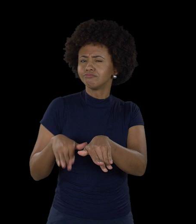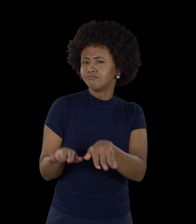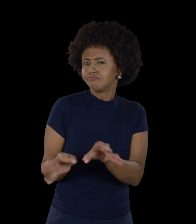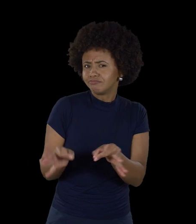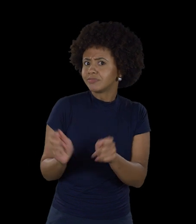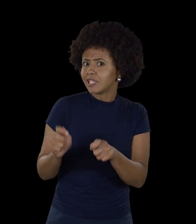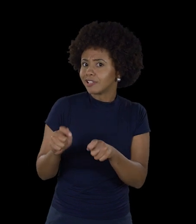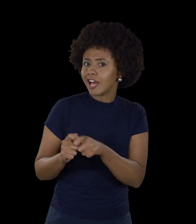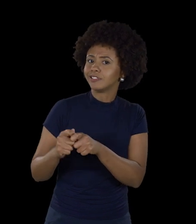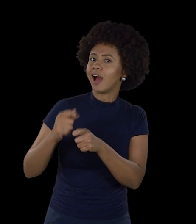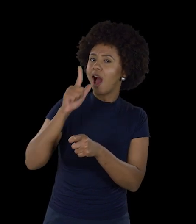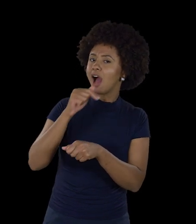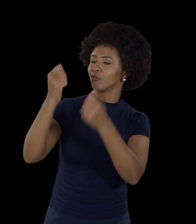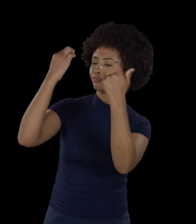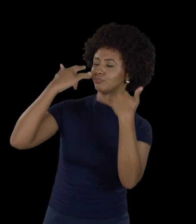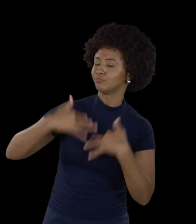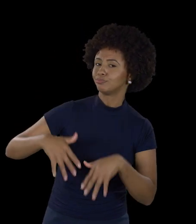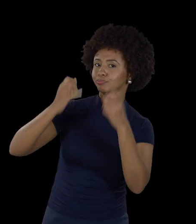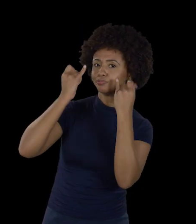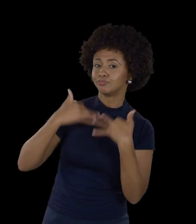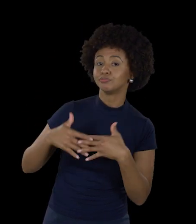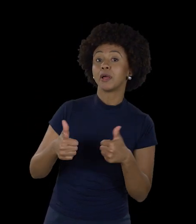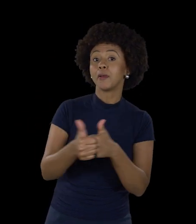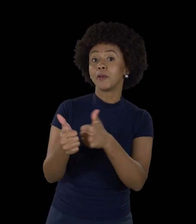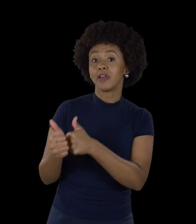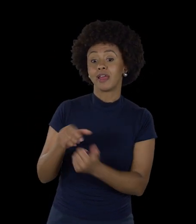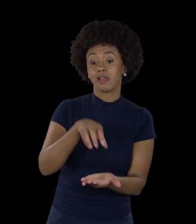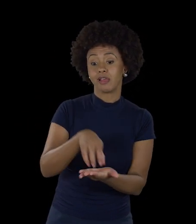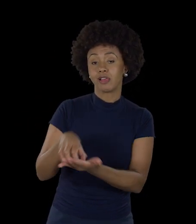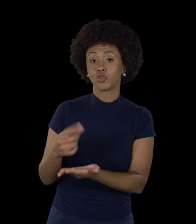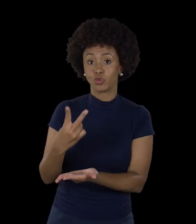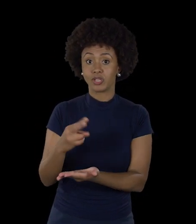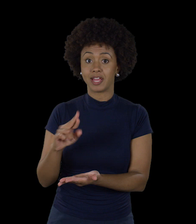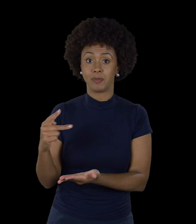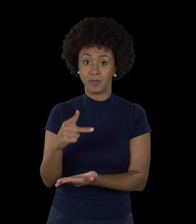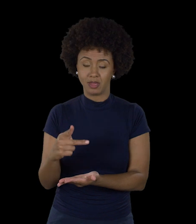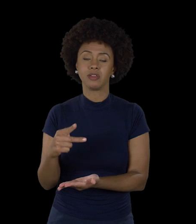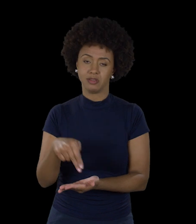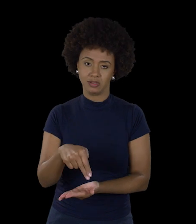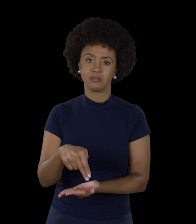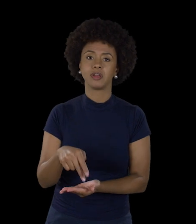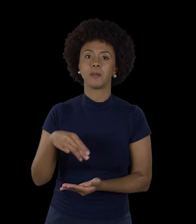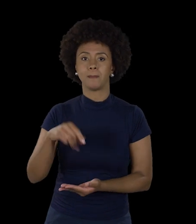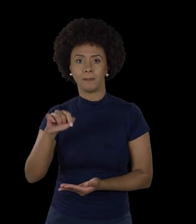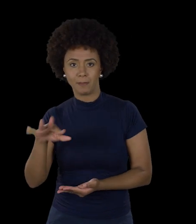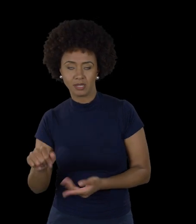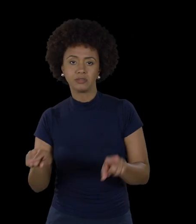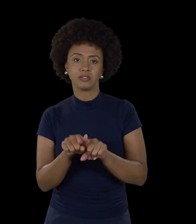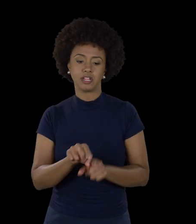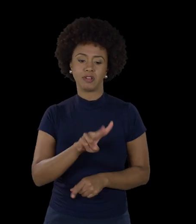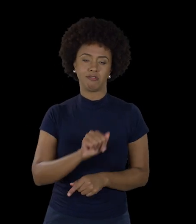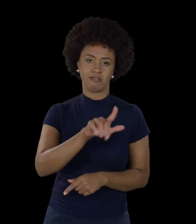uma prainha, bons locais para banho e é vizinha de 2 importantes RPPNs, a Mata da Serra